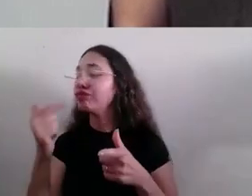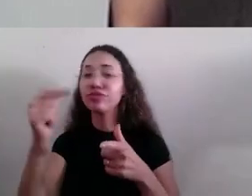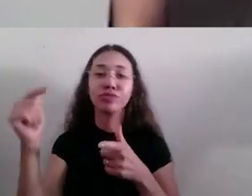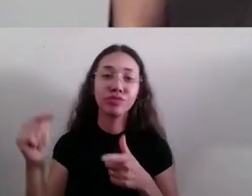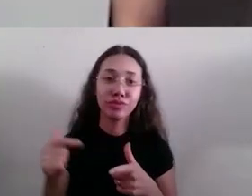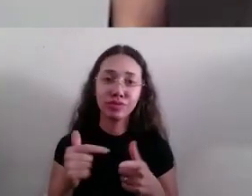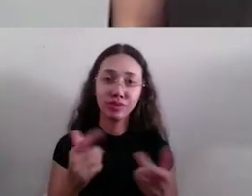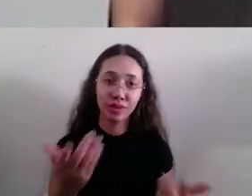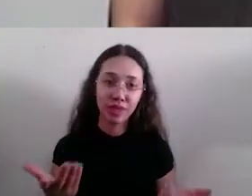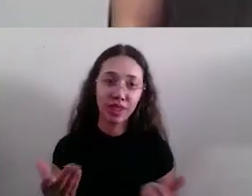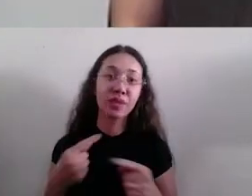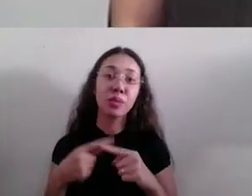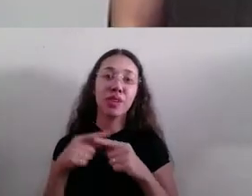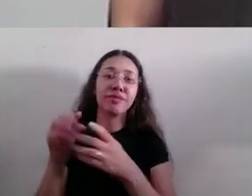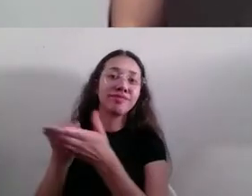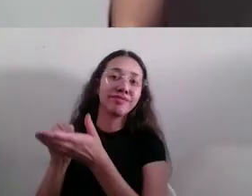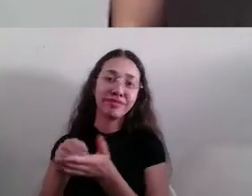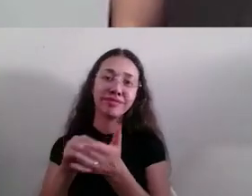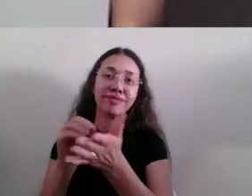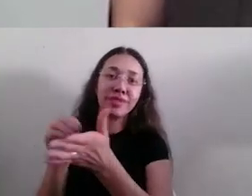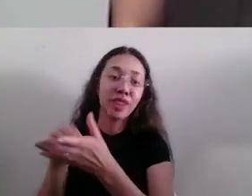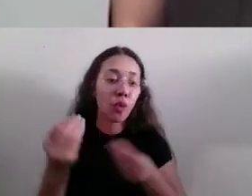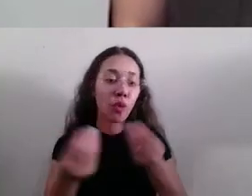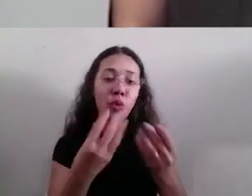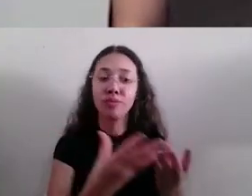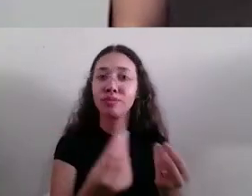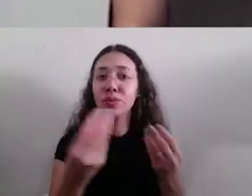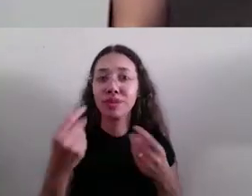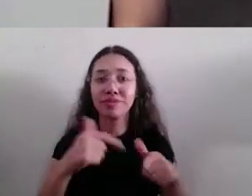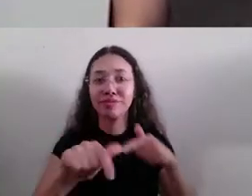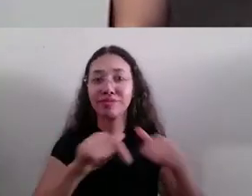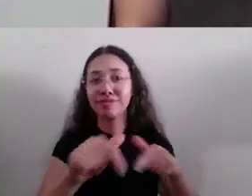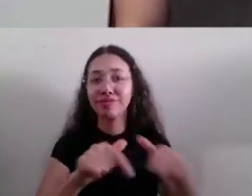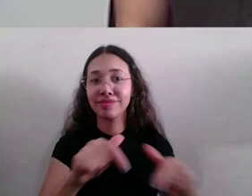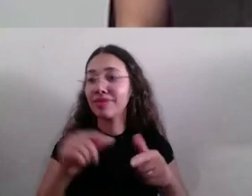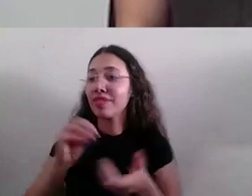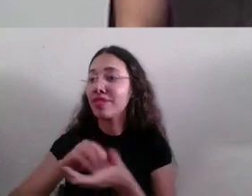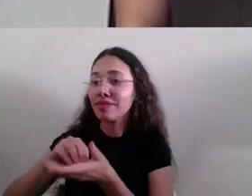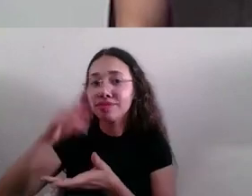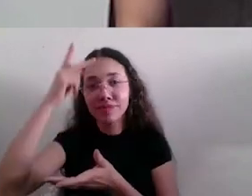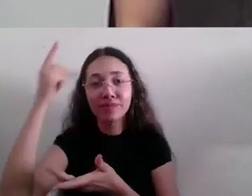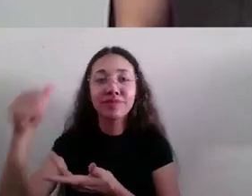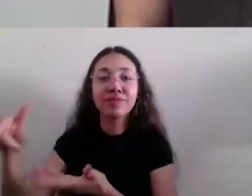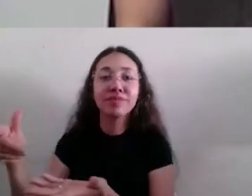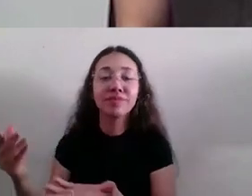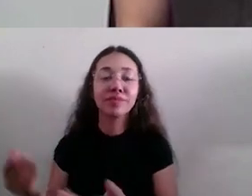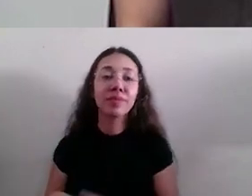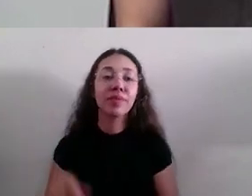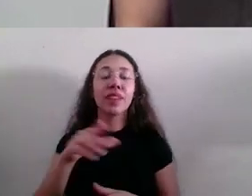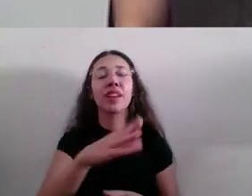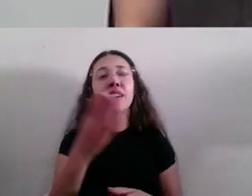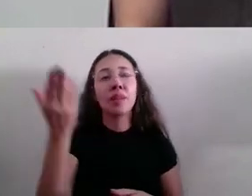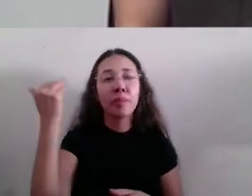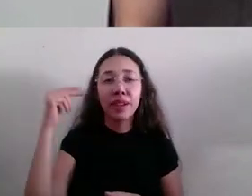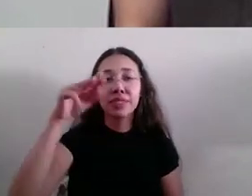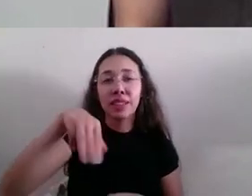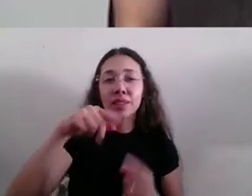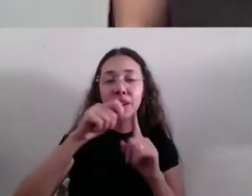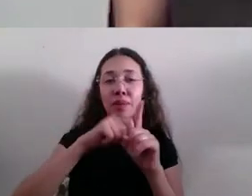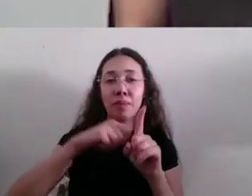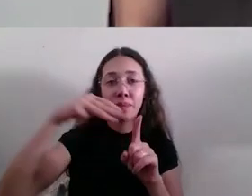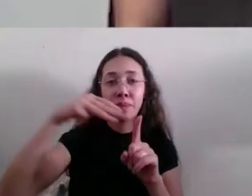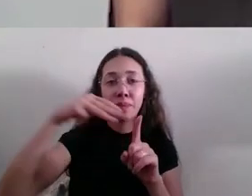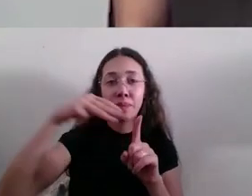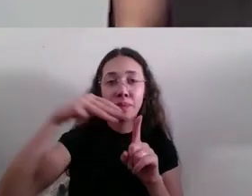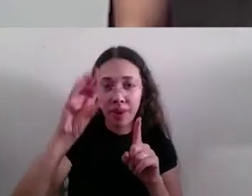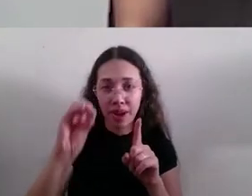de servidores que nós estávamos tendo. Então, num primeiro momento, o projeto se iniciou em maio. Nós só fomos receber servidores em julho,